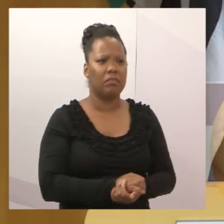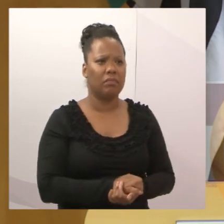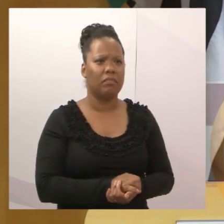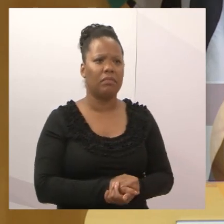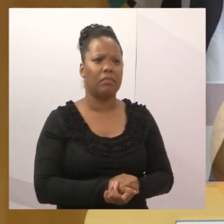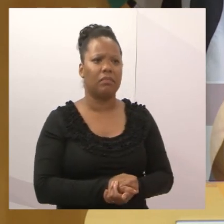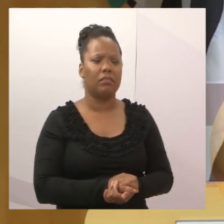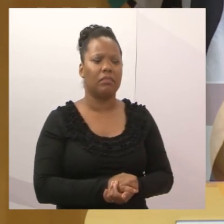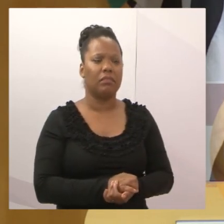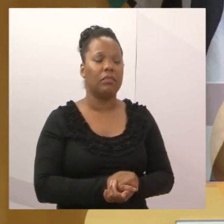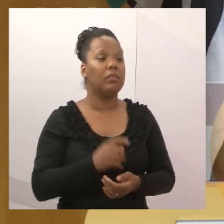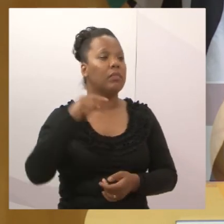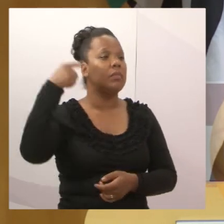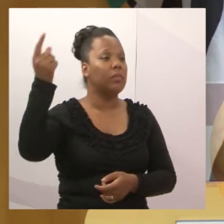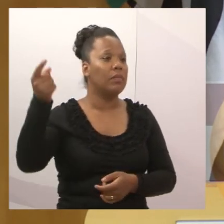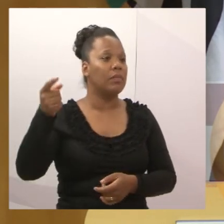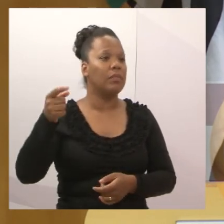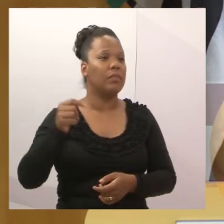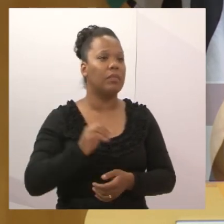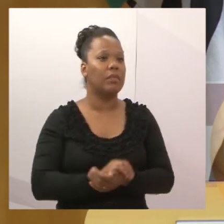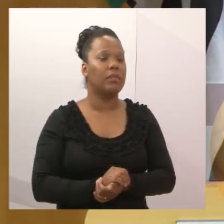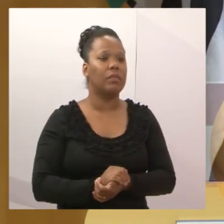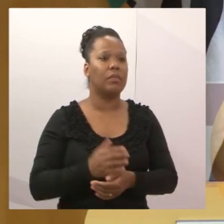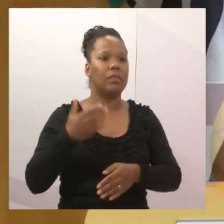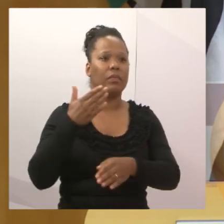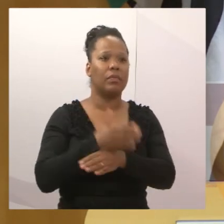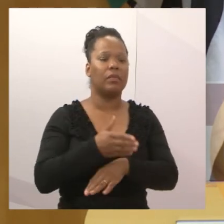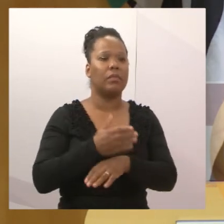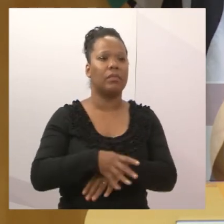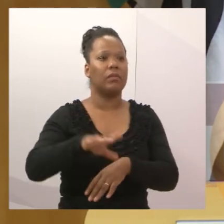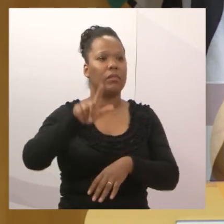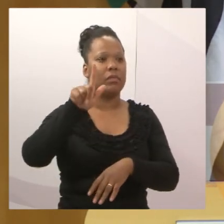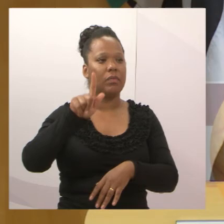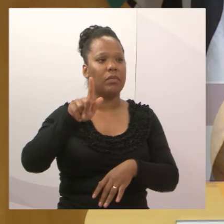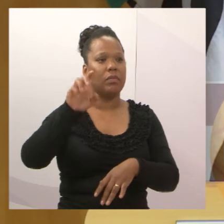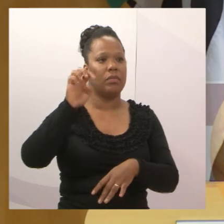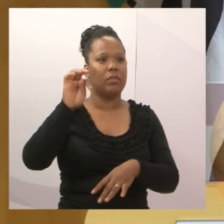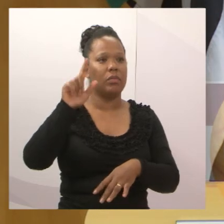Aí vamos para outra entrada da cidade, a variante Getúlio Vargas.